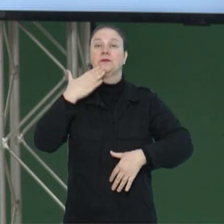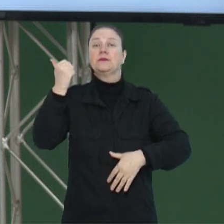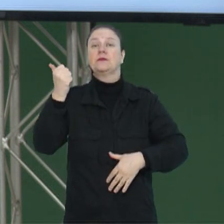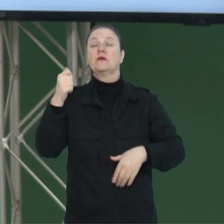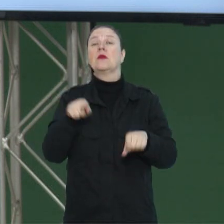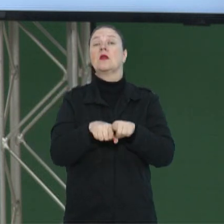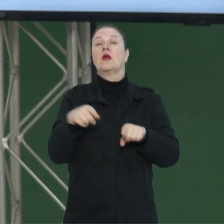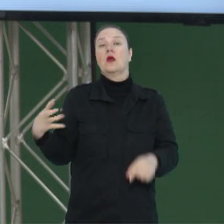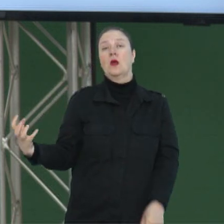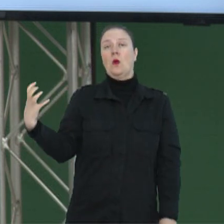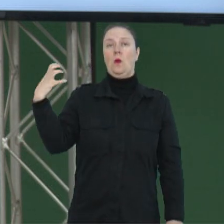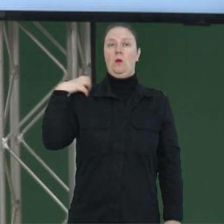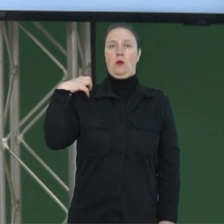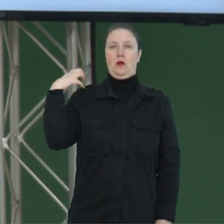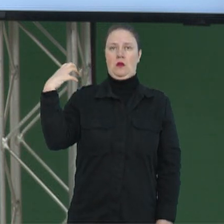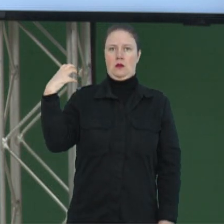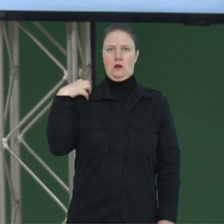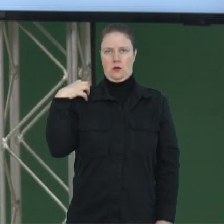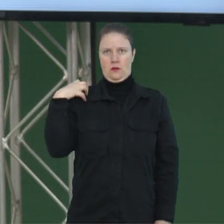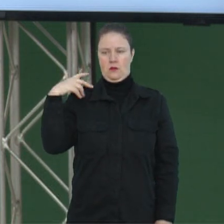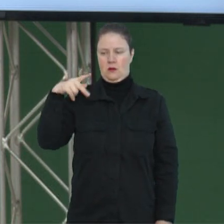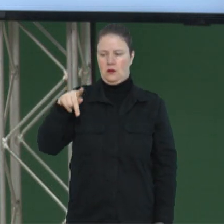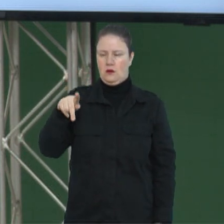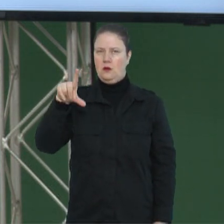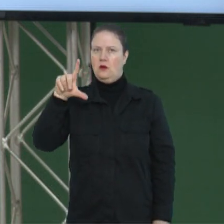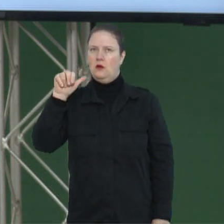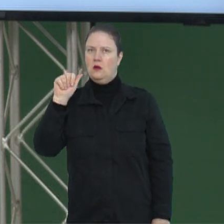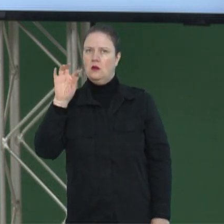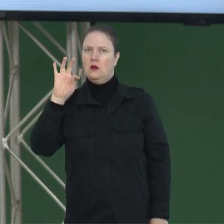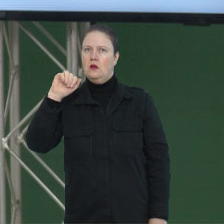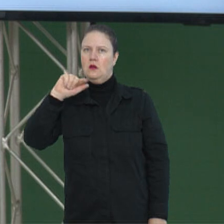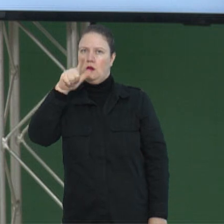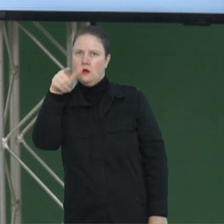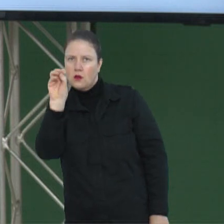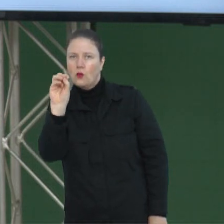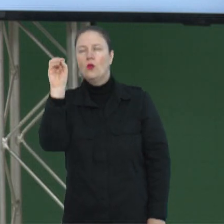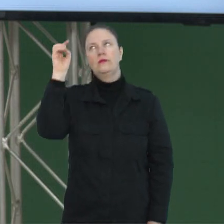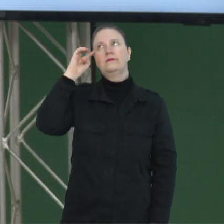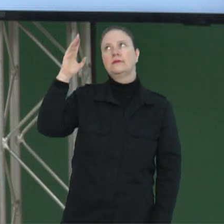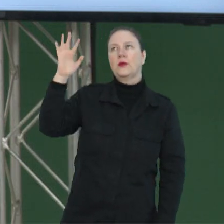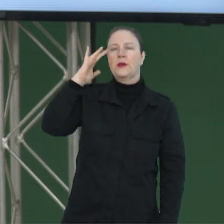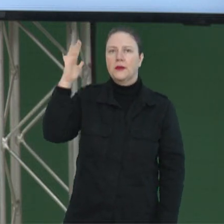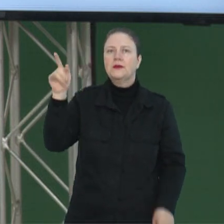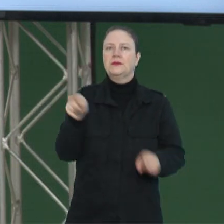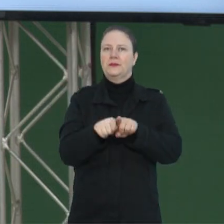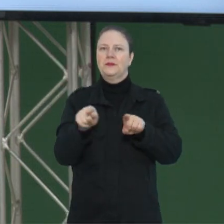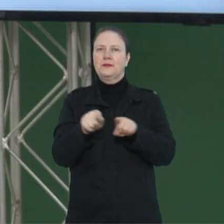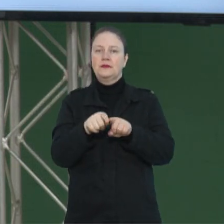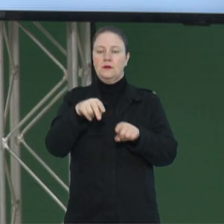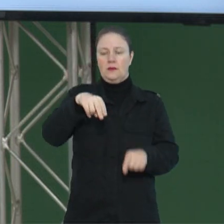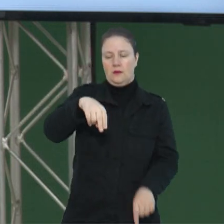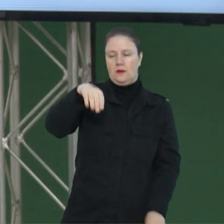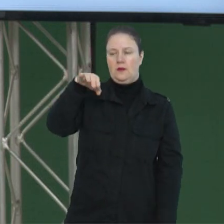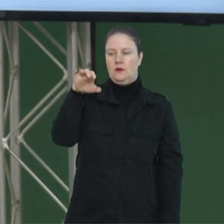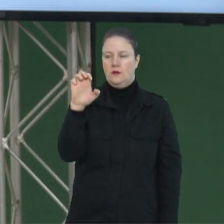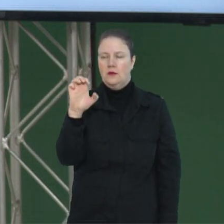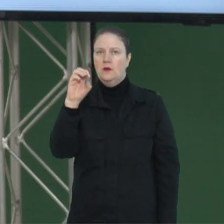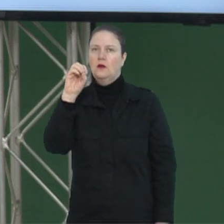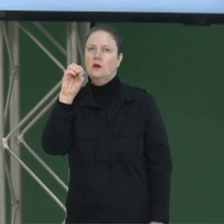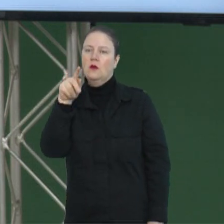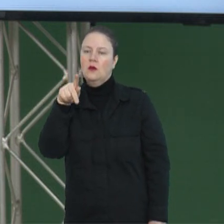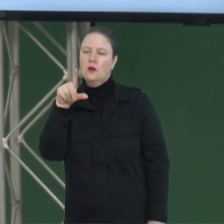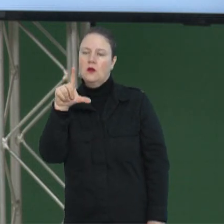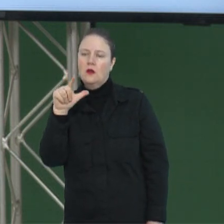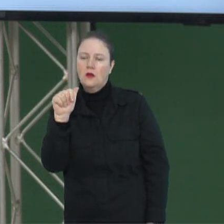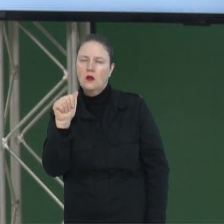das ideias do Platão, sobretudo, né, o pensamento platônico, tá? E também o neoplatonismo, né, o novo platonismo ali